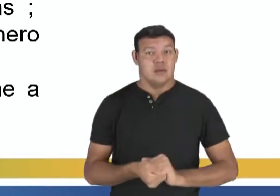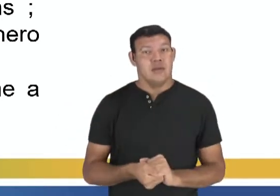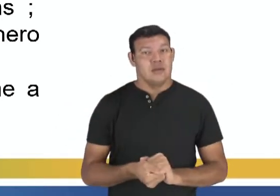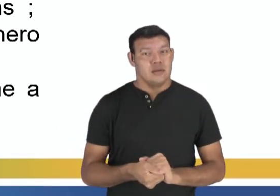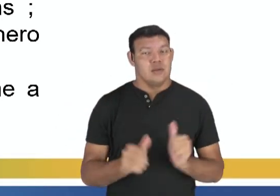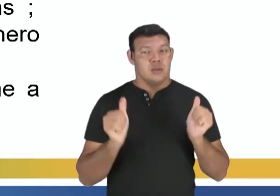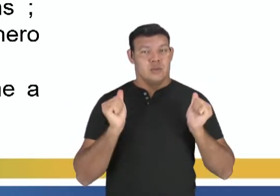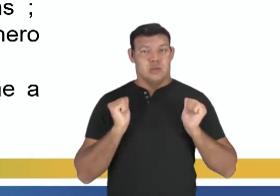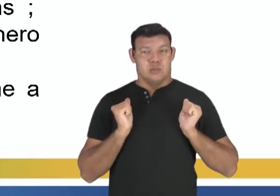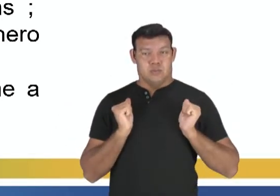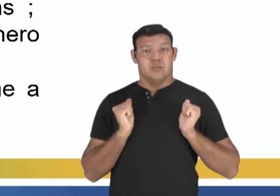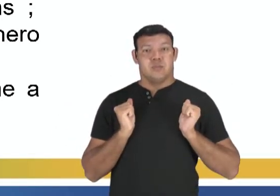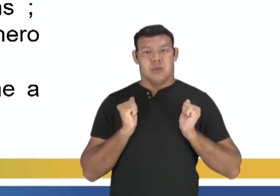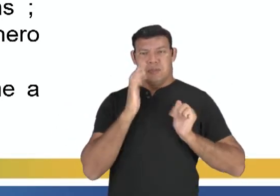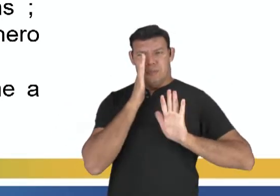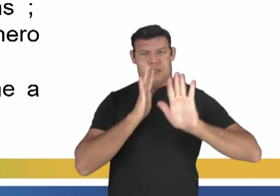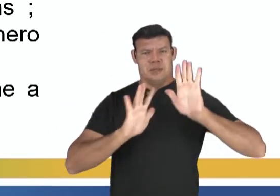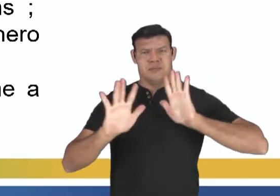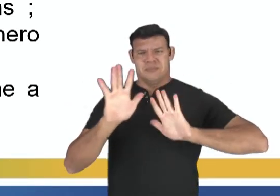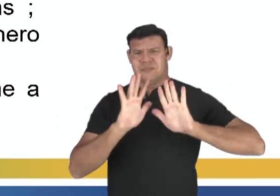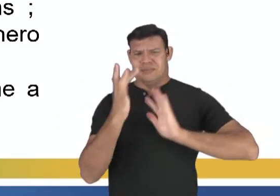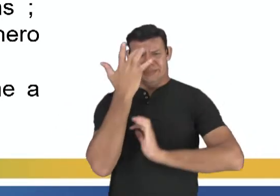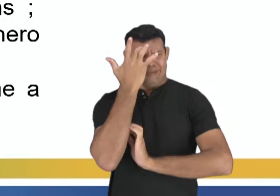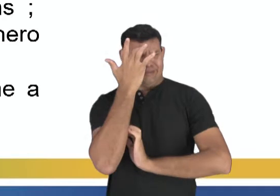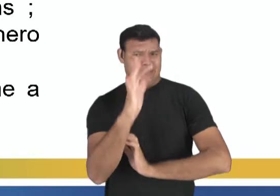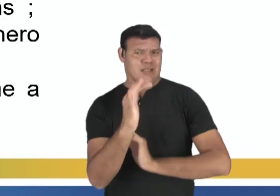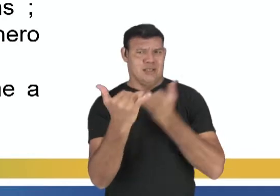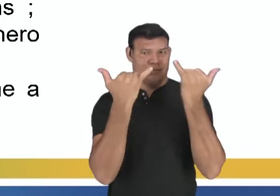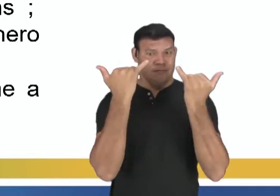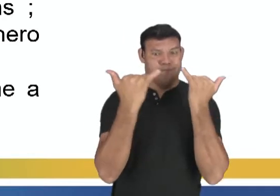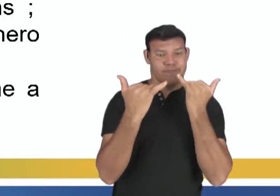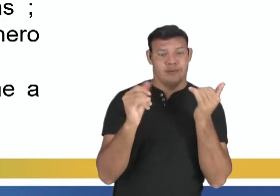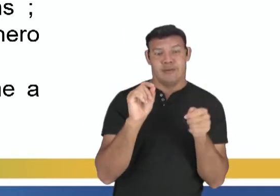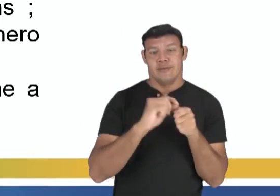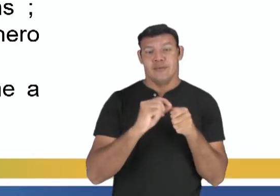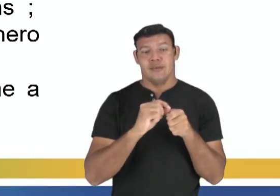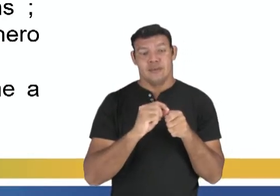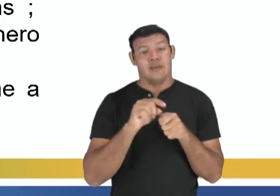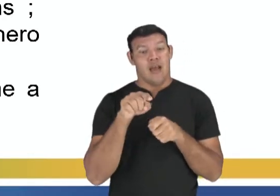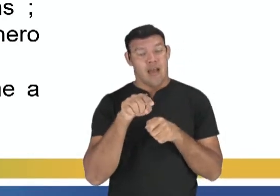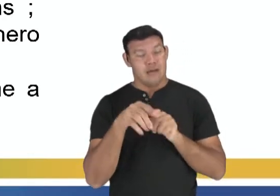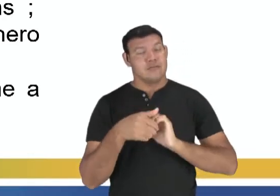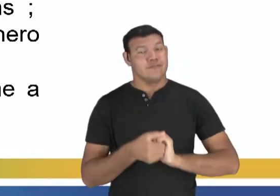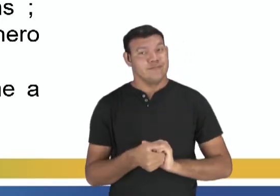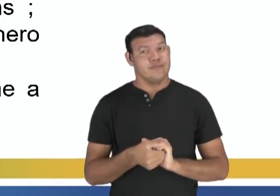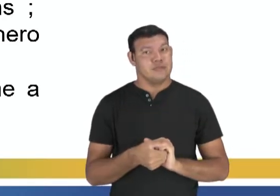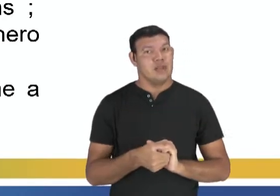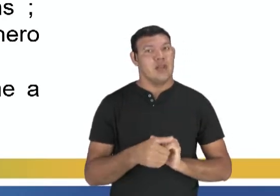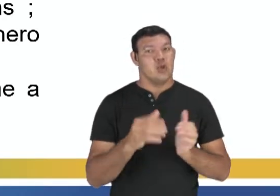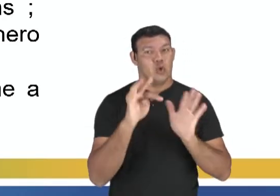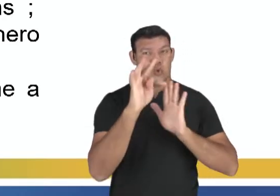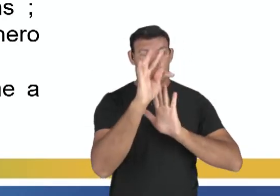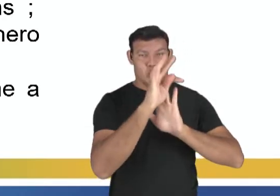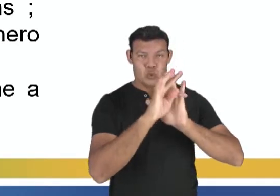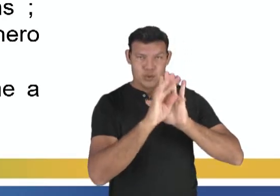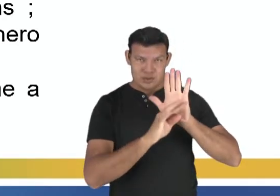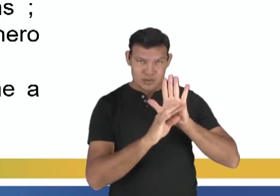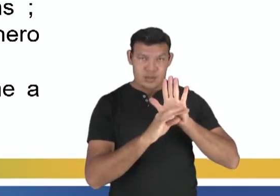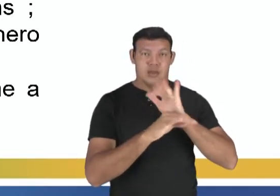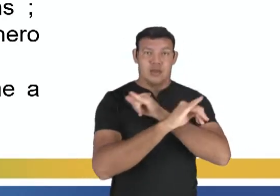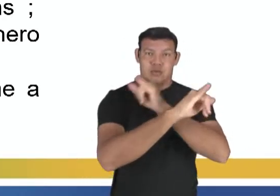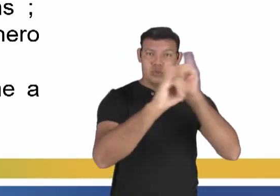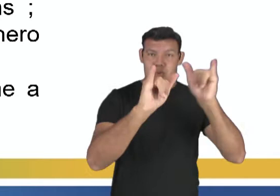ao comportamento de risco, ou seja, eu não sei de uma informação, eu vou fazer isso. Então, os textos de divulgação científica trazem isso,